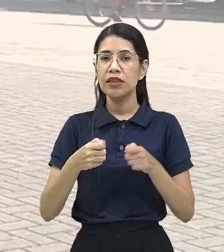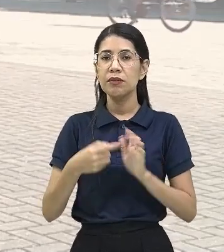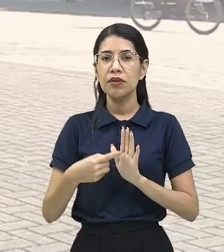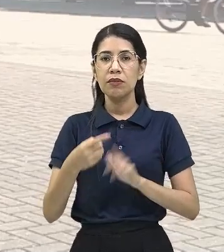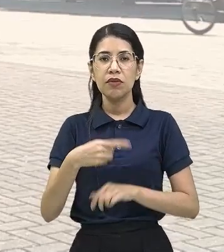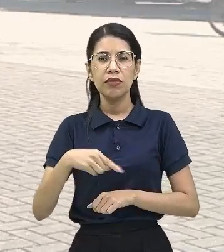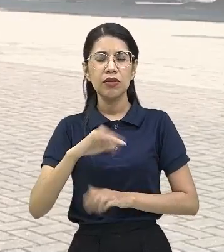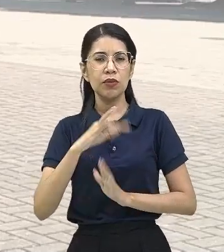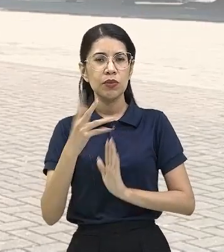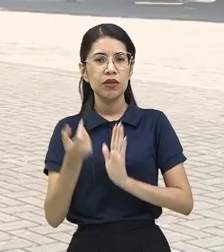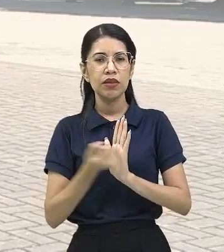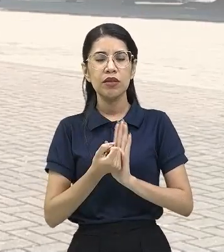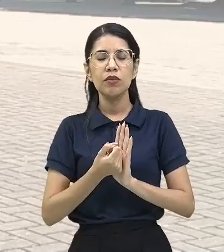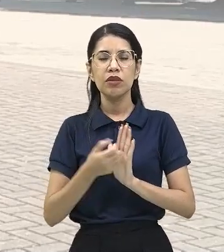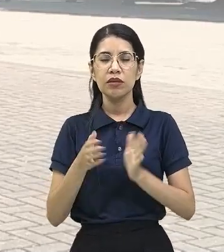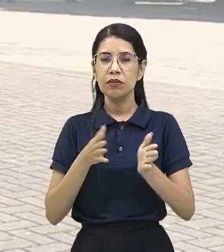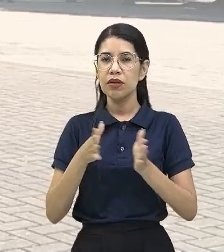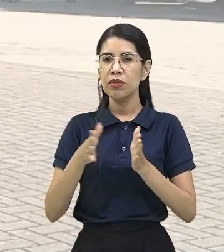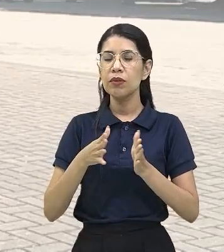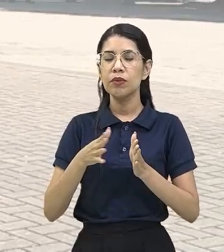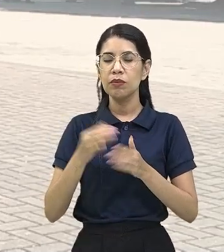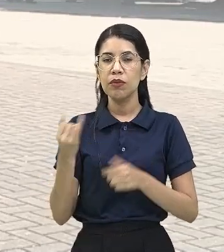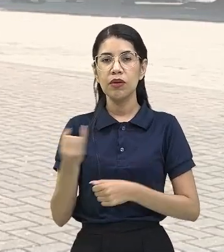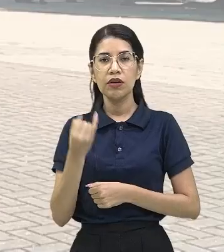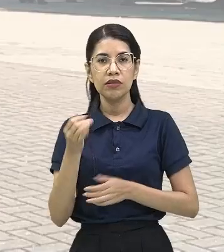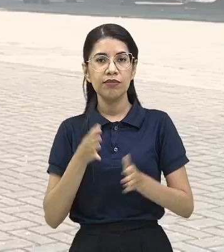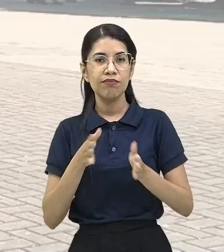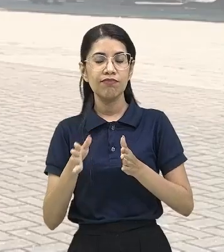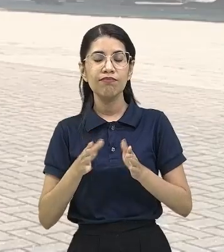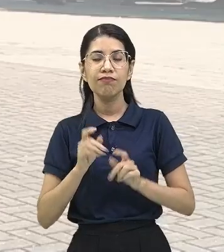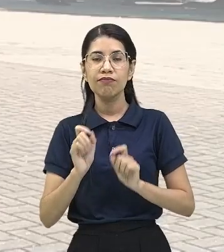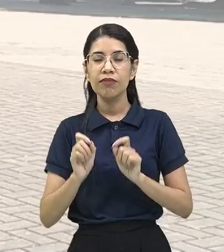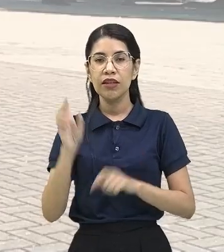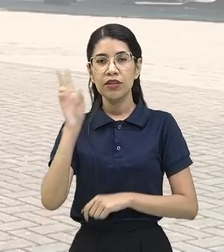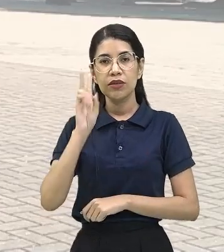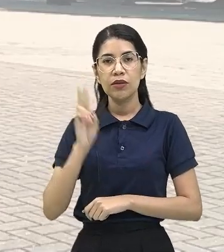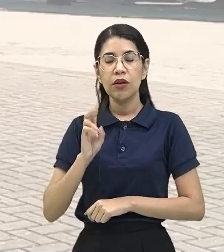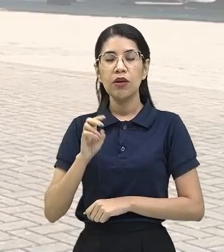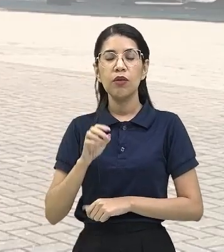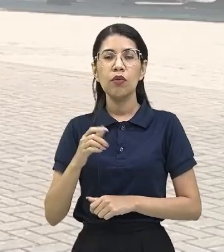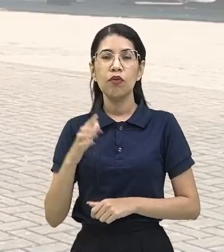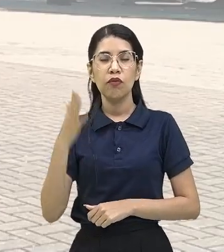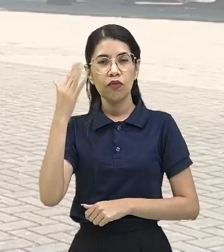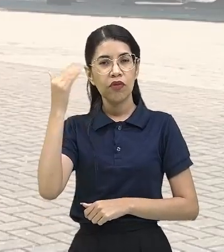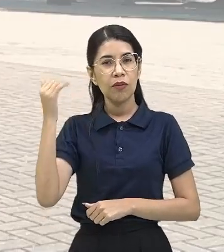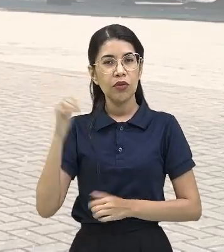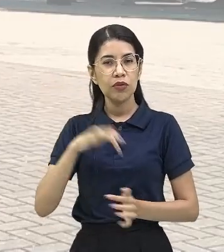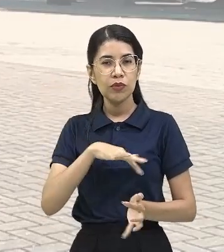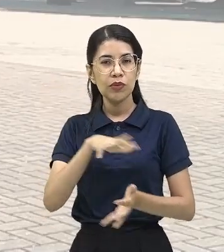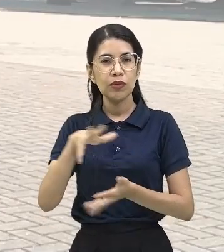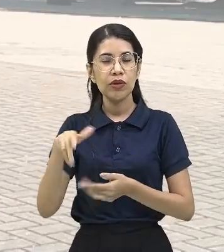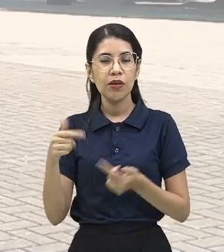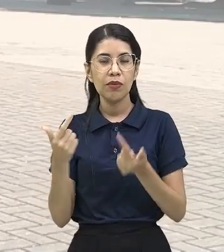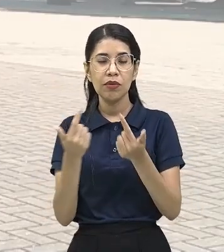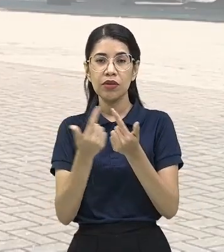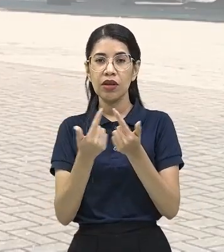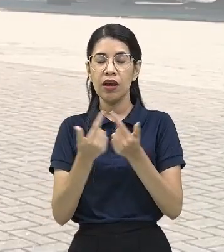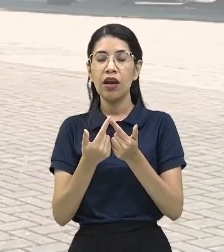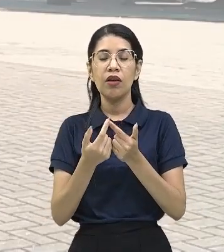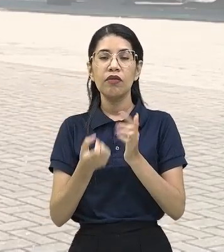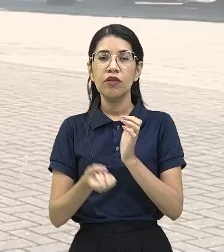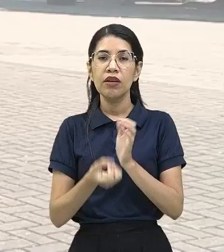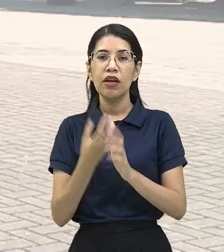símbolos desse momento que marcaram época, como, por exemplo, o nosso mundialmente famoso Teatro Amazonas, que data sua inauguração